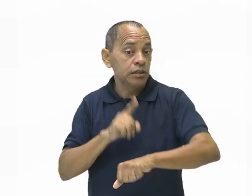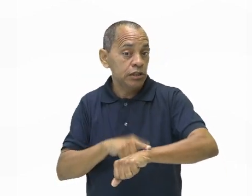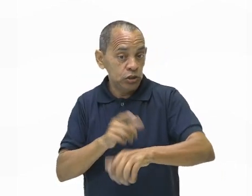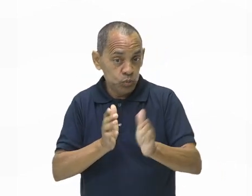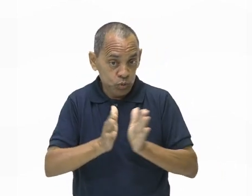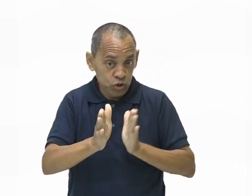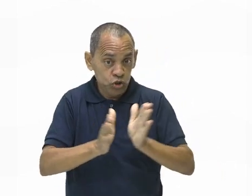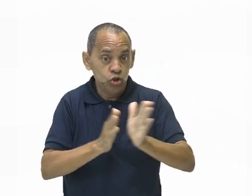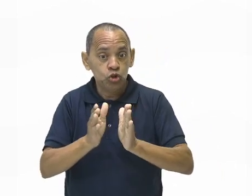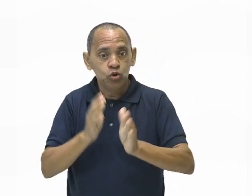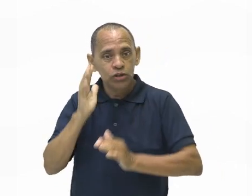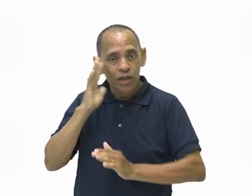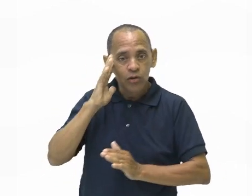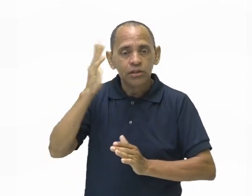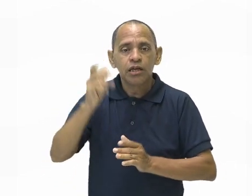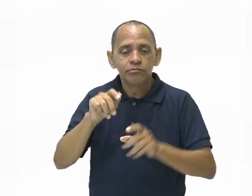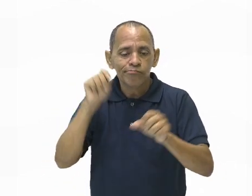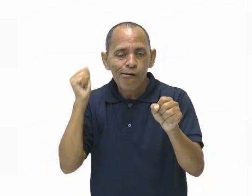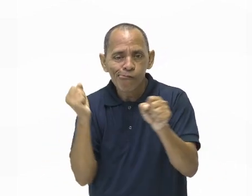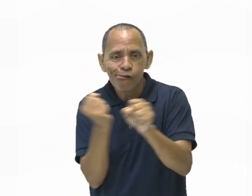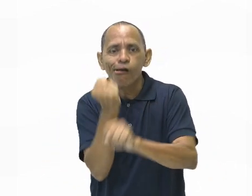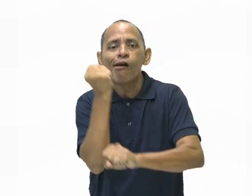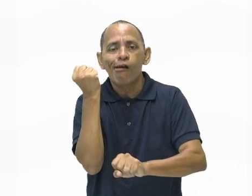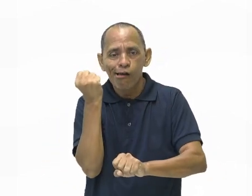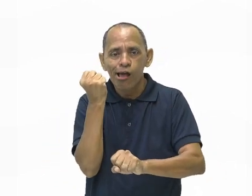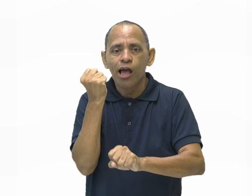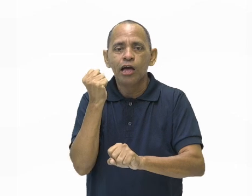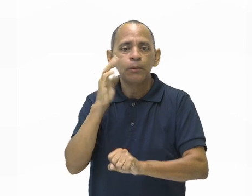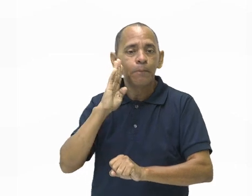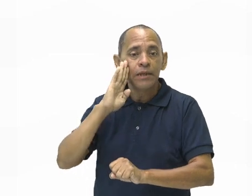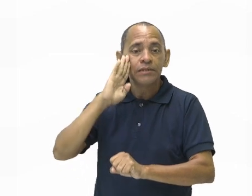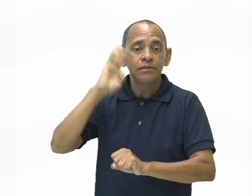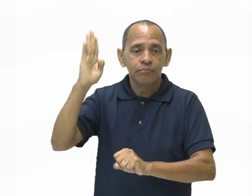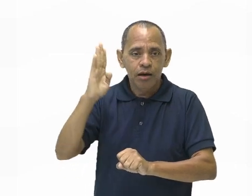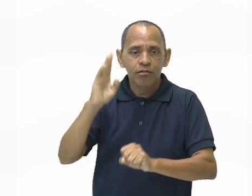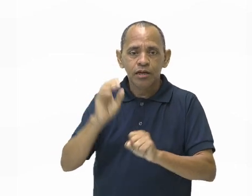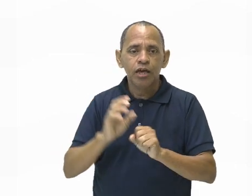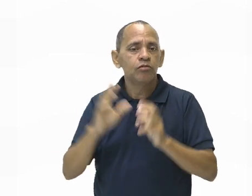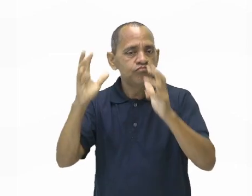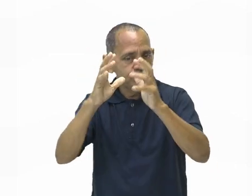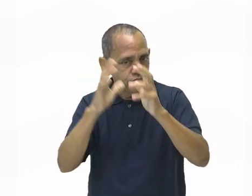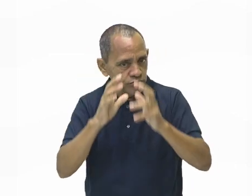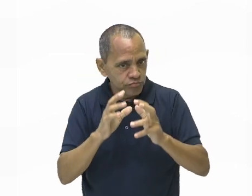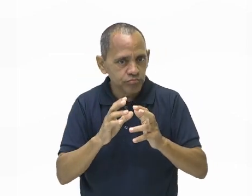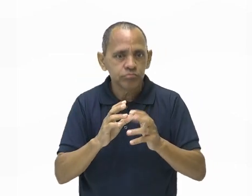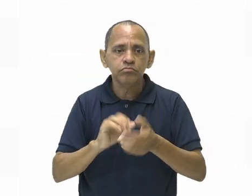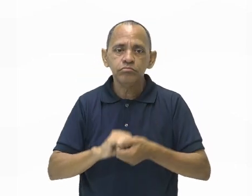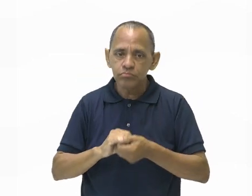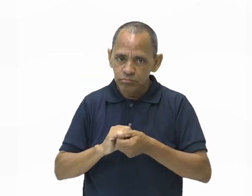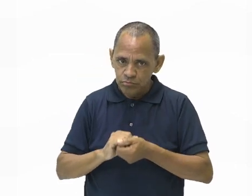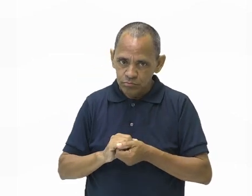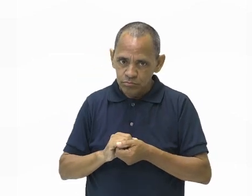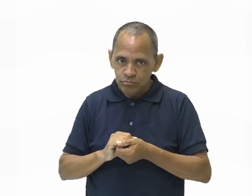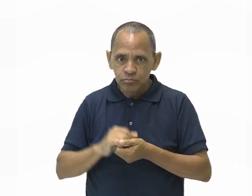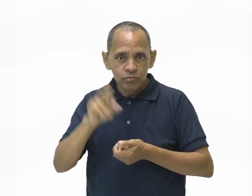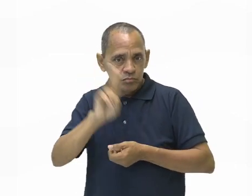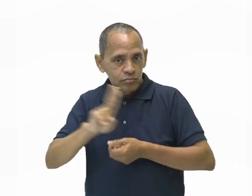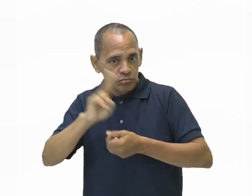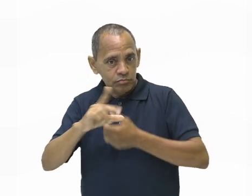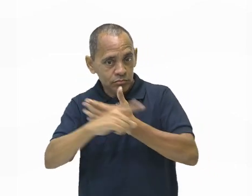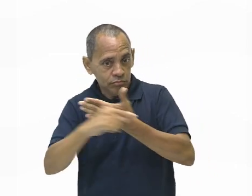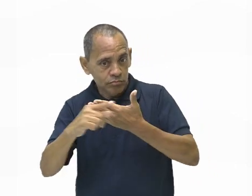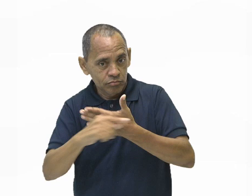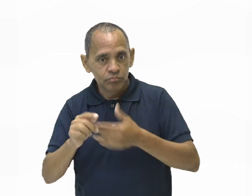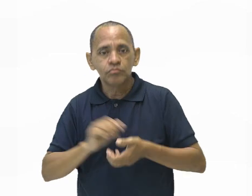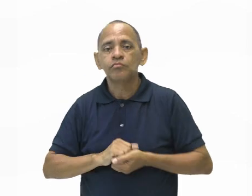surge a quebra do aspecto predominante descritivo e o conflito começa a ser percebido pelo autor. Esse